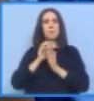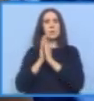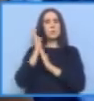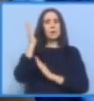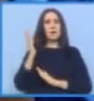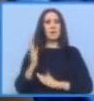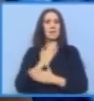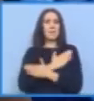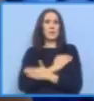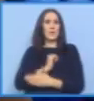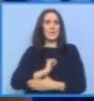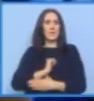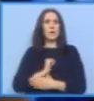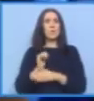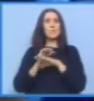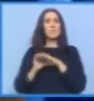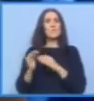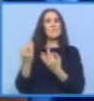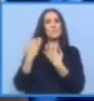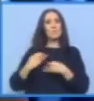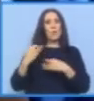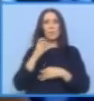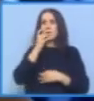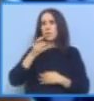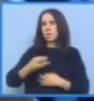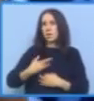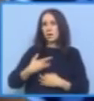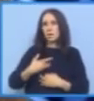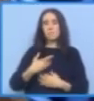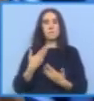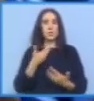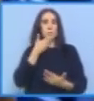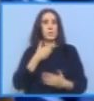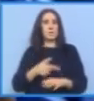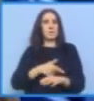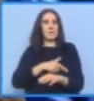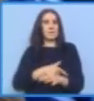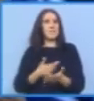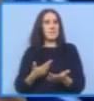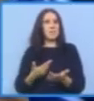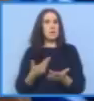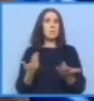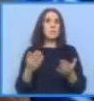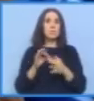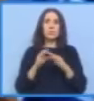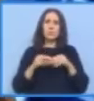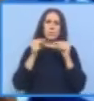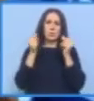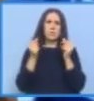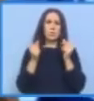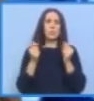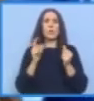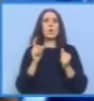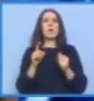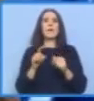é nosso amigo, nos consola e nos perdoa. Portanto, lá está, uma experiência radical. Claro. Do ponto de vista espiritual, mas não é